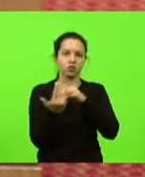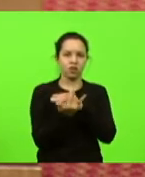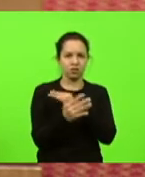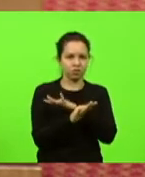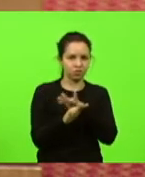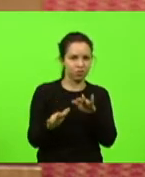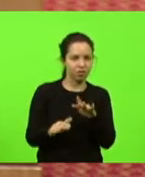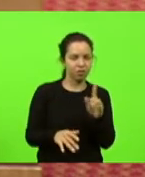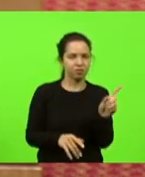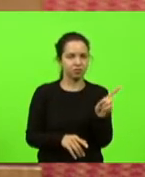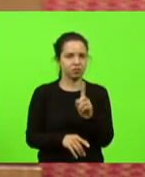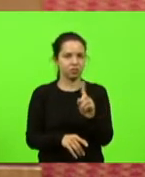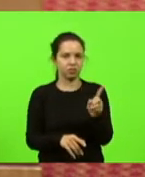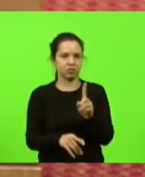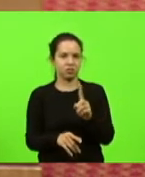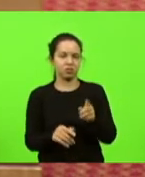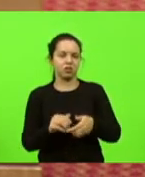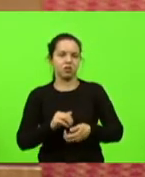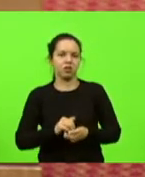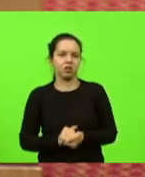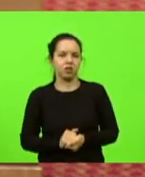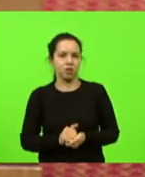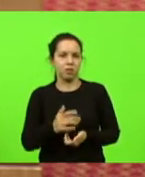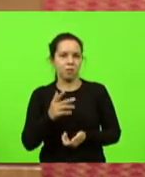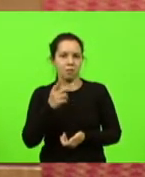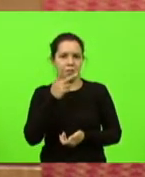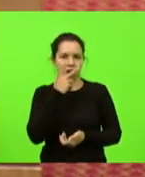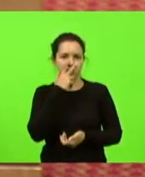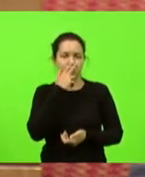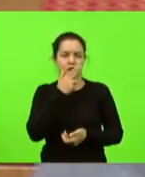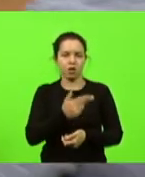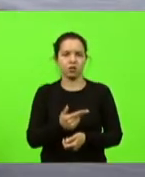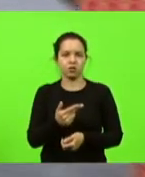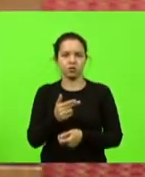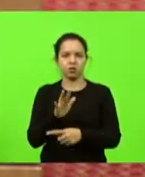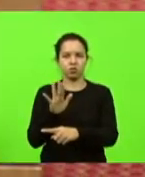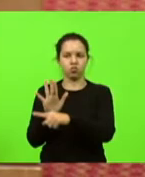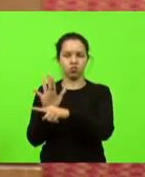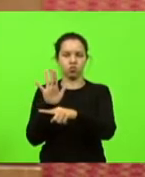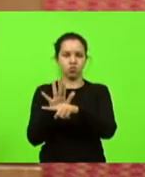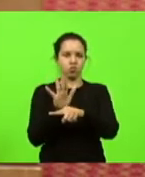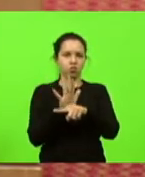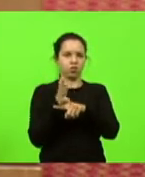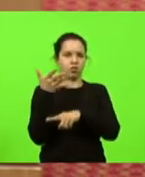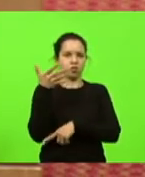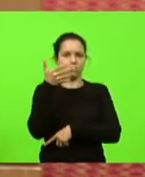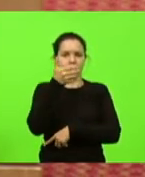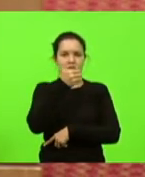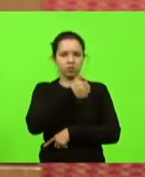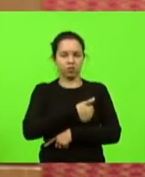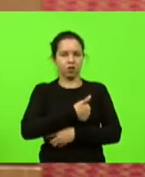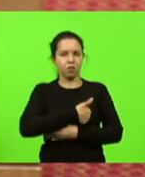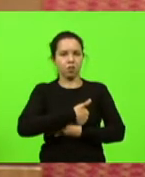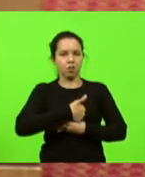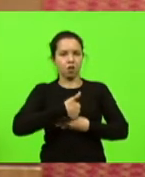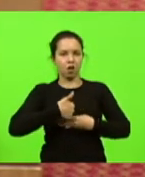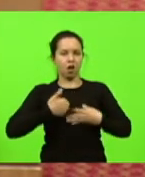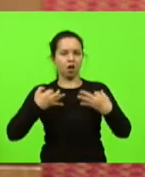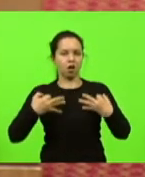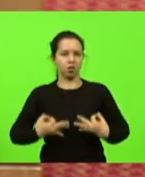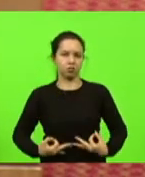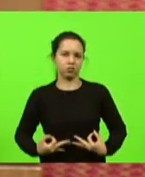soltar como se fosse o salvador da pátria, o paladino da moralidade. Isso é um